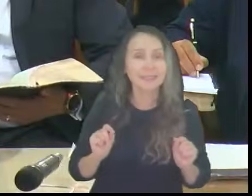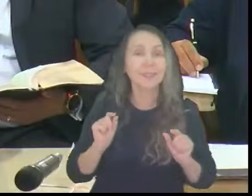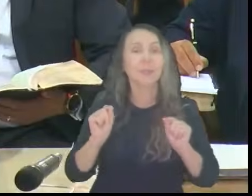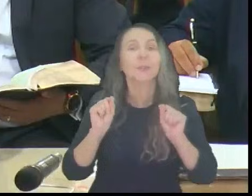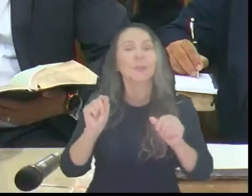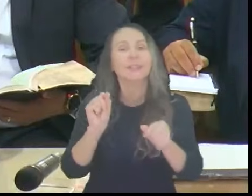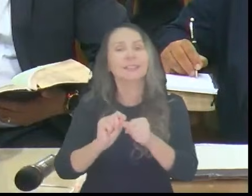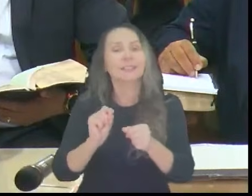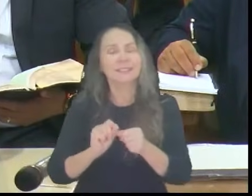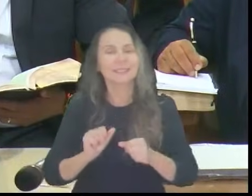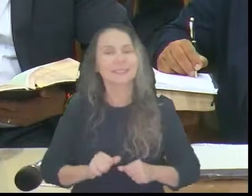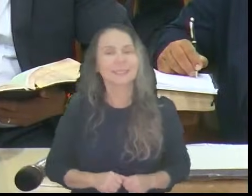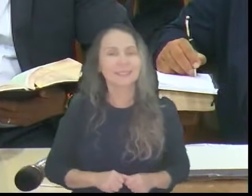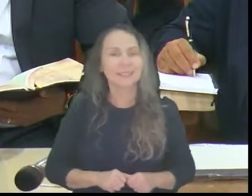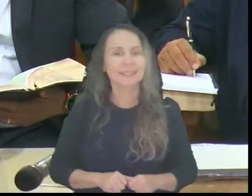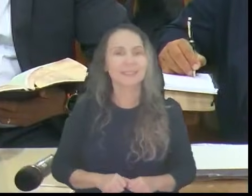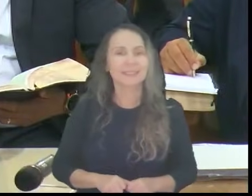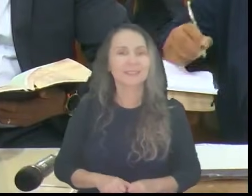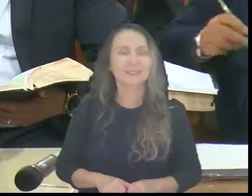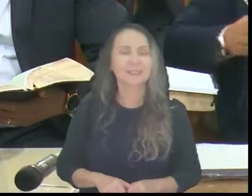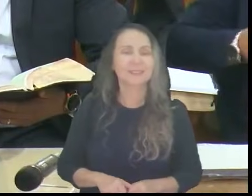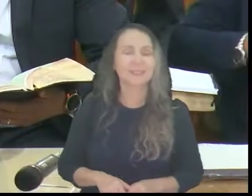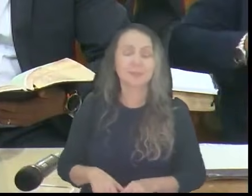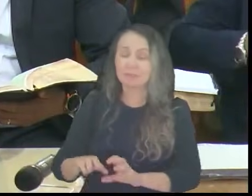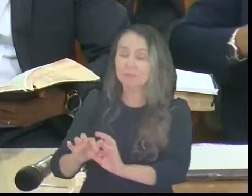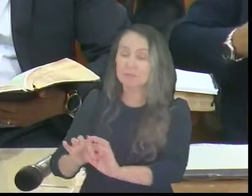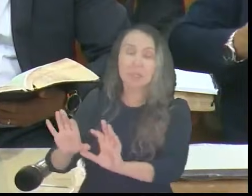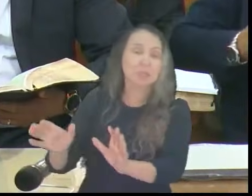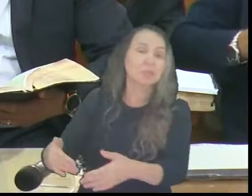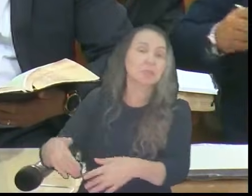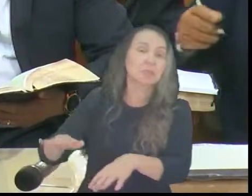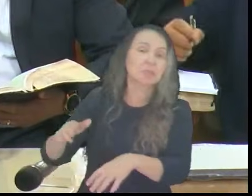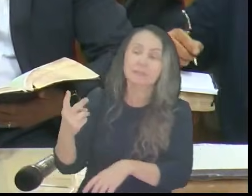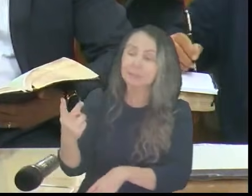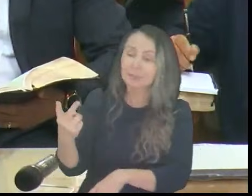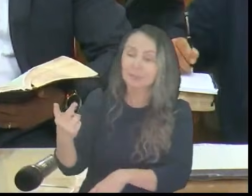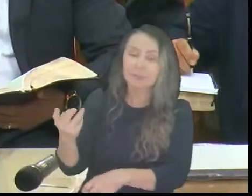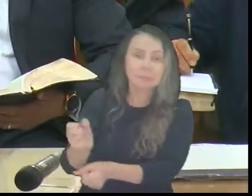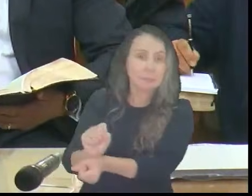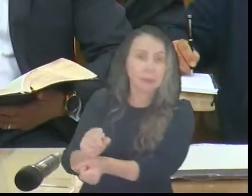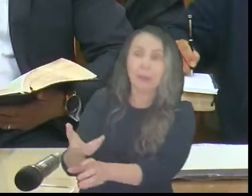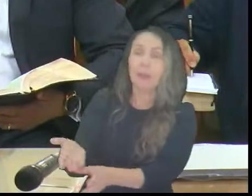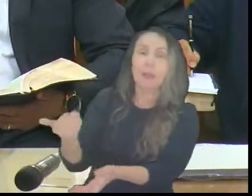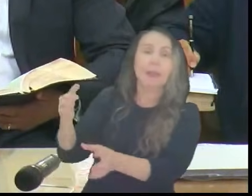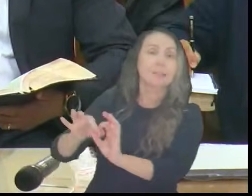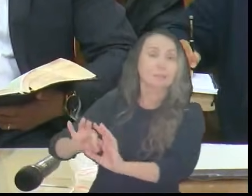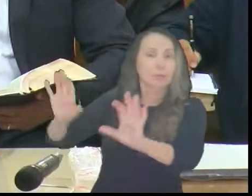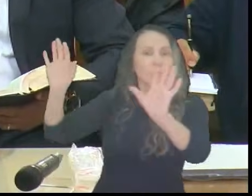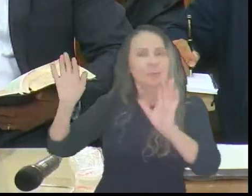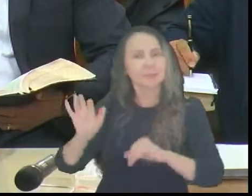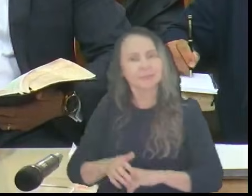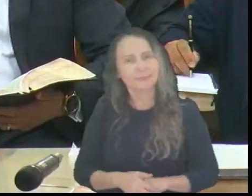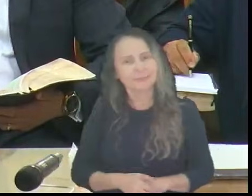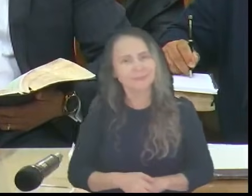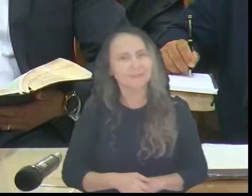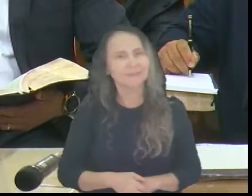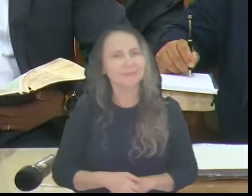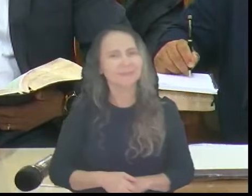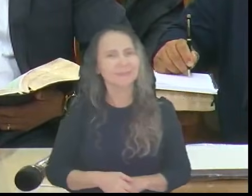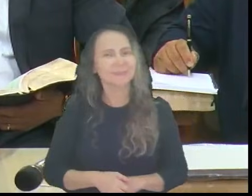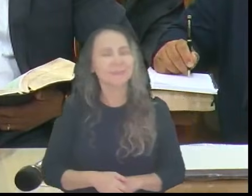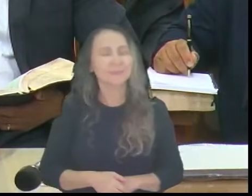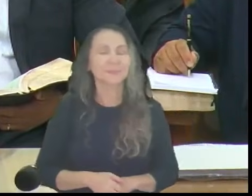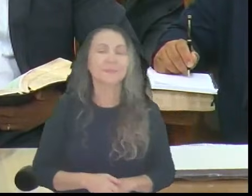fizeram, irmãos? Irmão, não tem quem possa com a igreja. Vão ter que abrir mão.